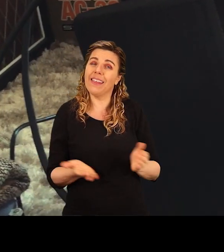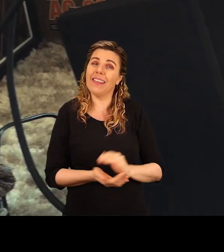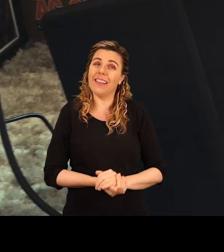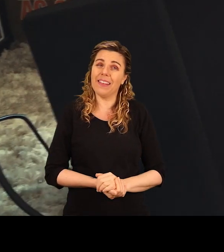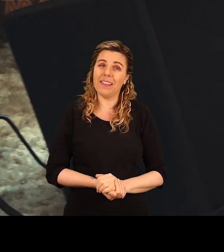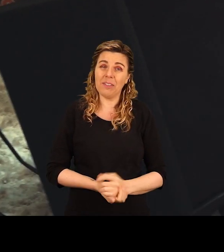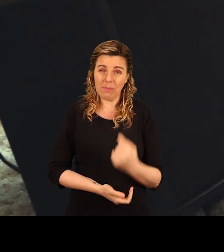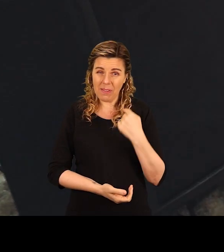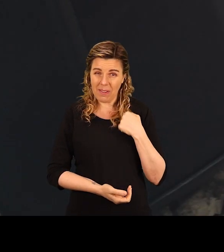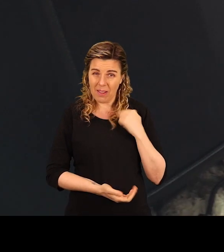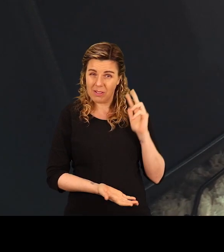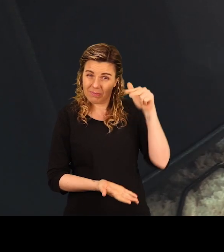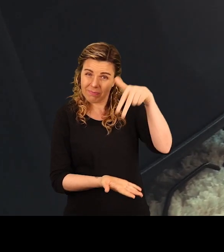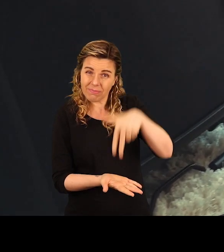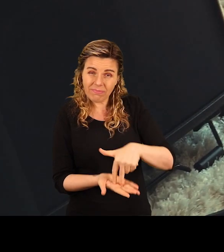tapete branco.